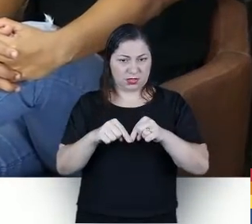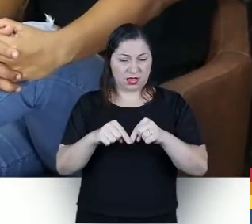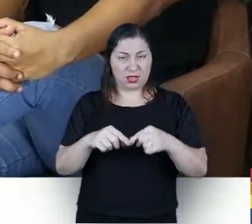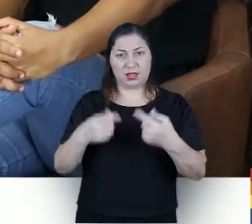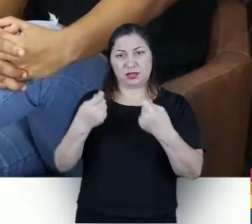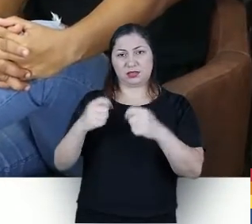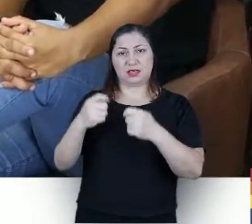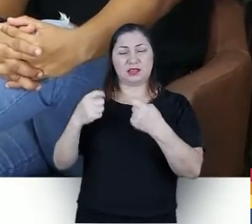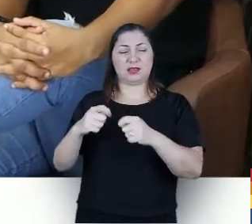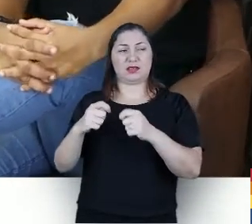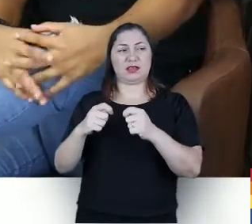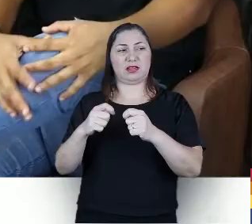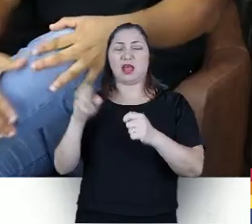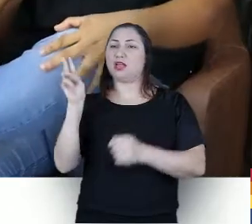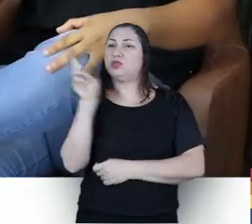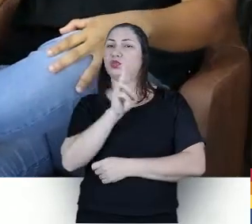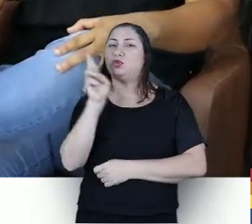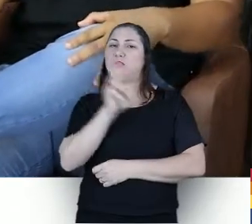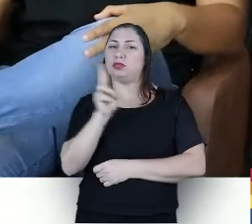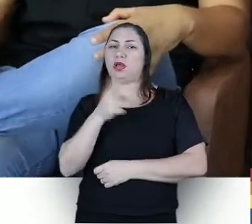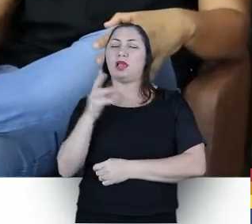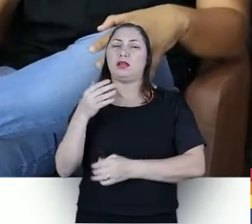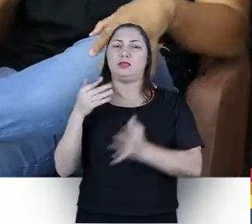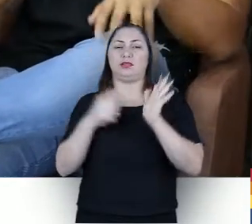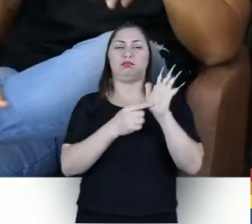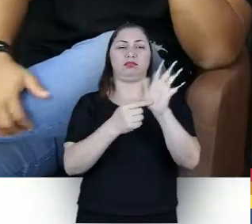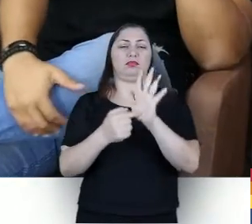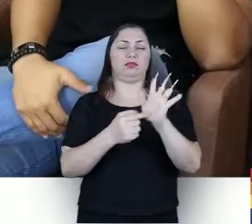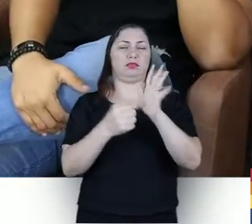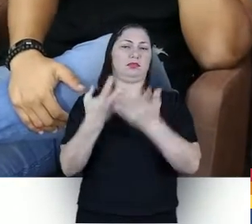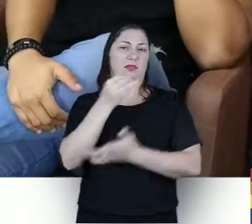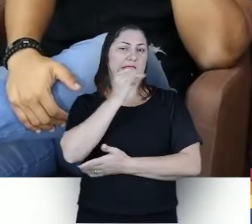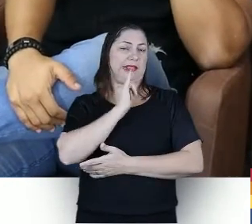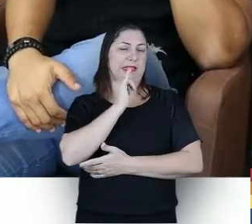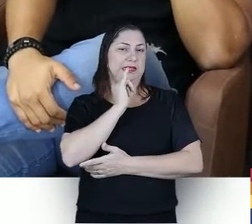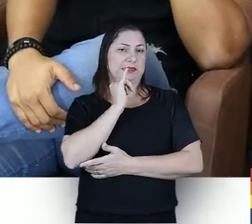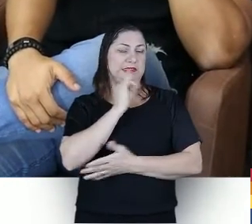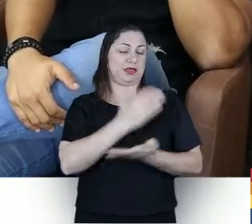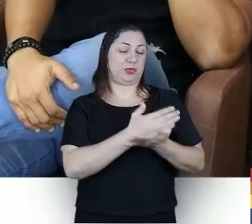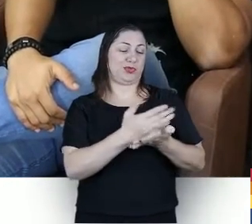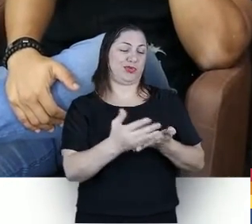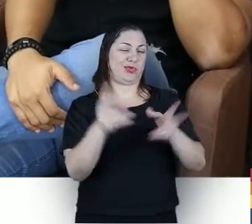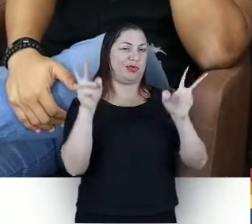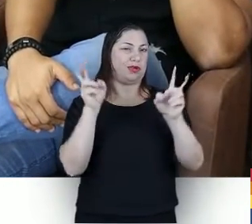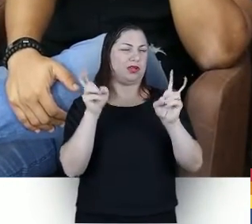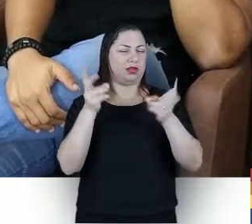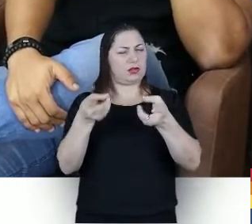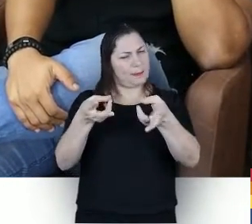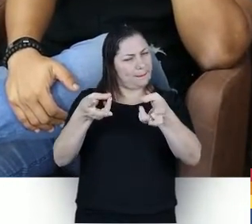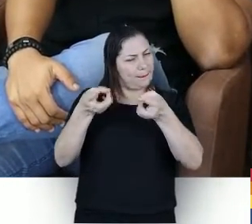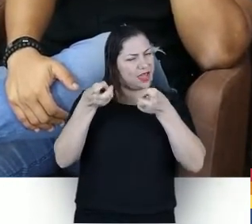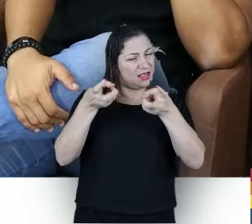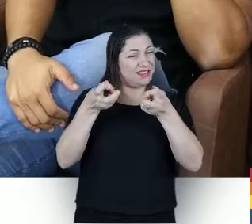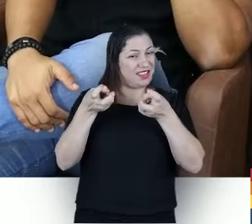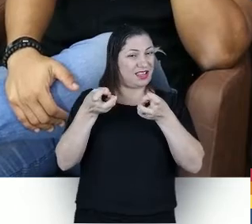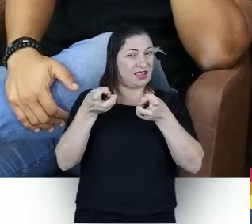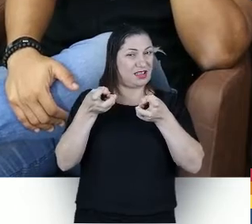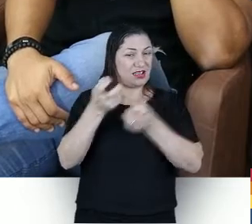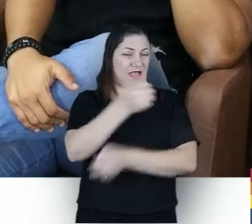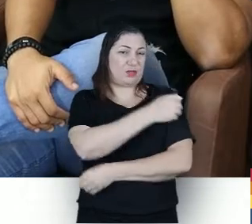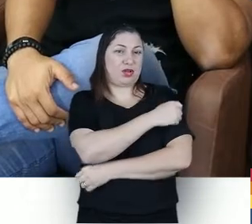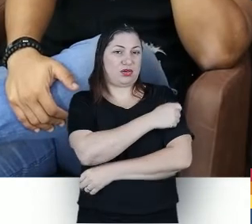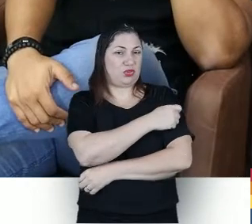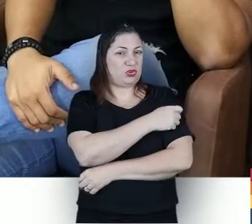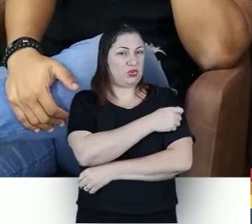É desafiador. Essa pergunta é realmente difícil de responder, no sentido de que é desafiador, porque quando estamos em sala de